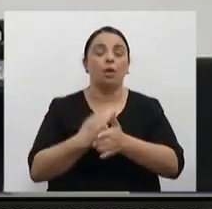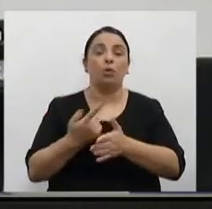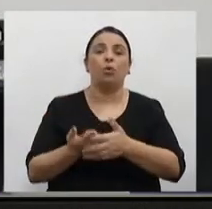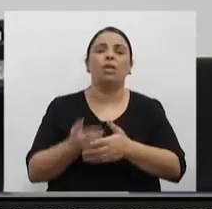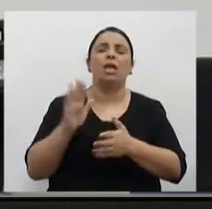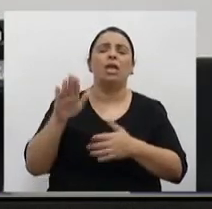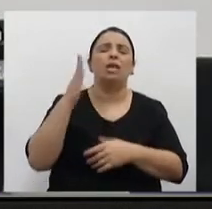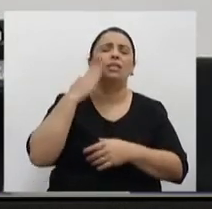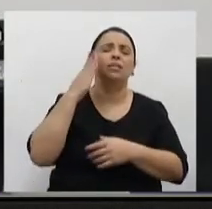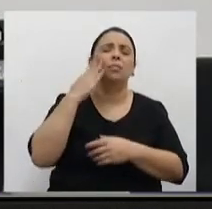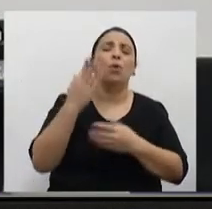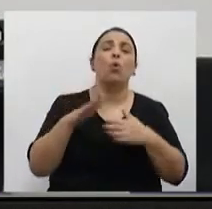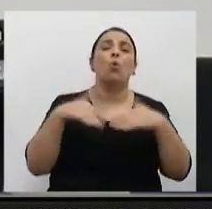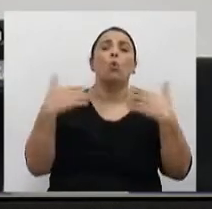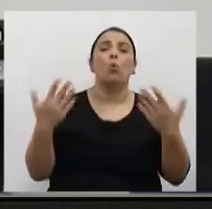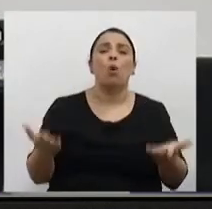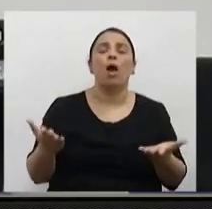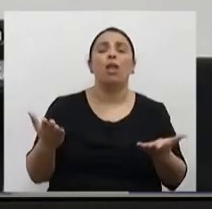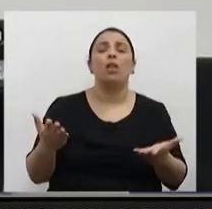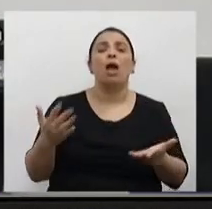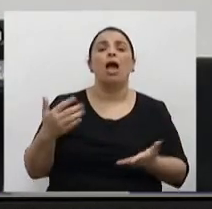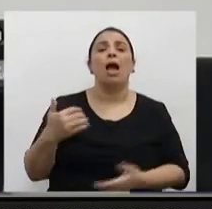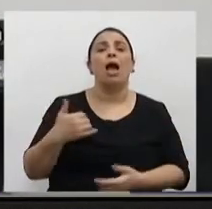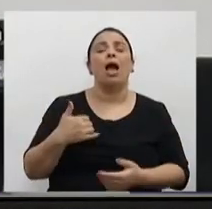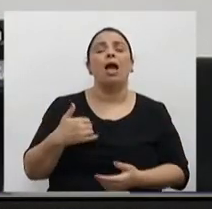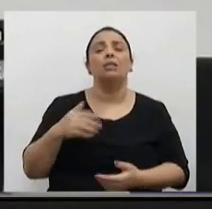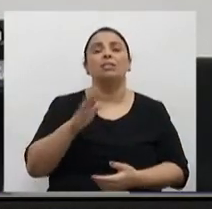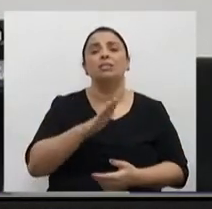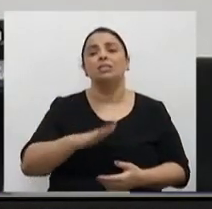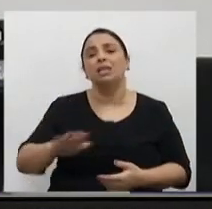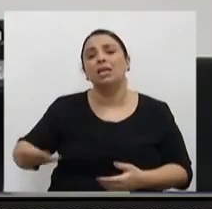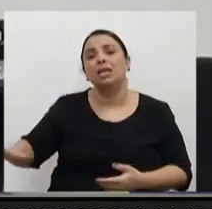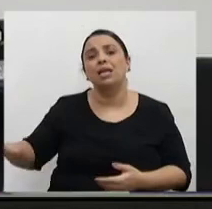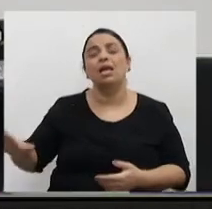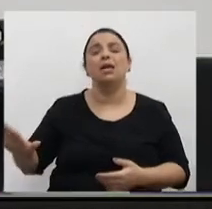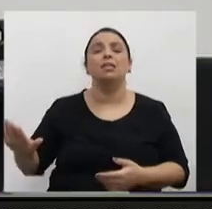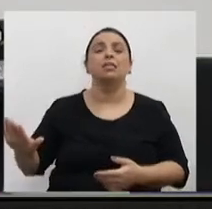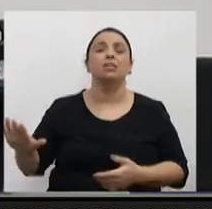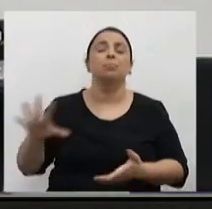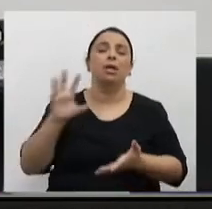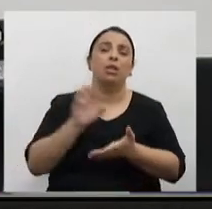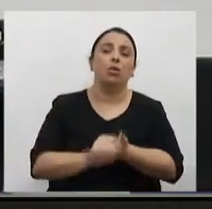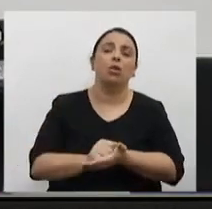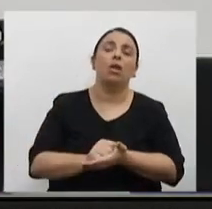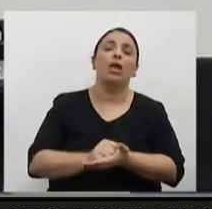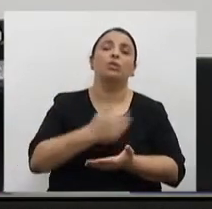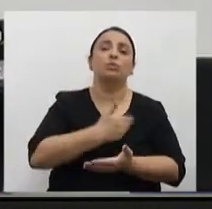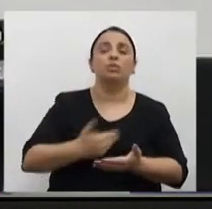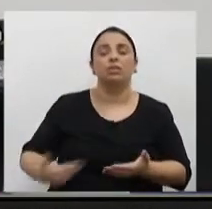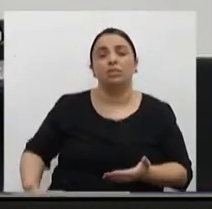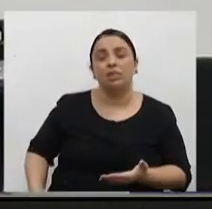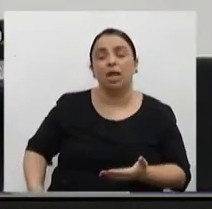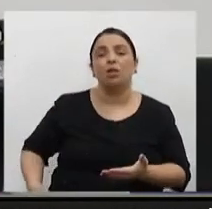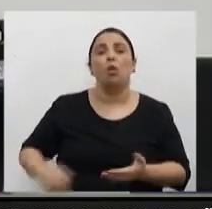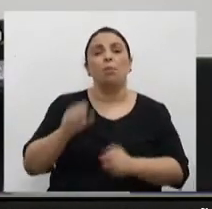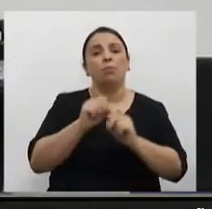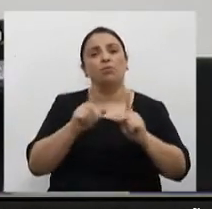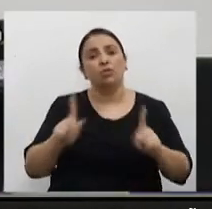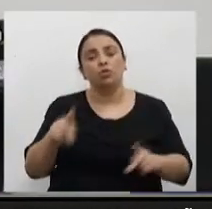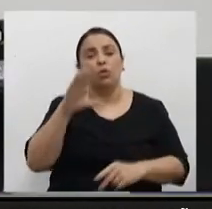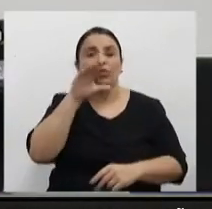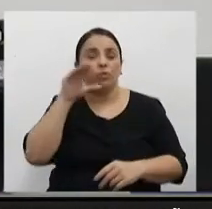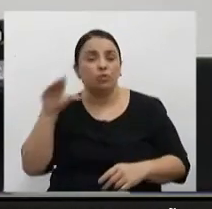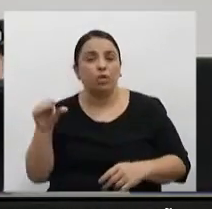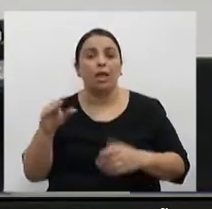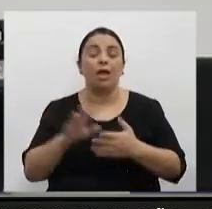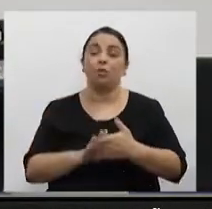quando será liberada a vacinação para todas as crianças da rede estadual de ensino, professores e funcionários em geral, pois estão falando